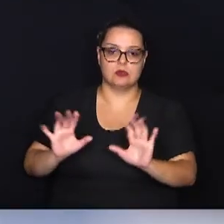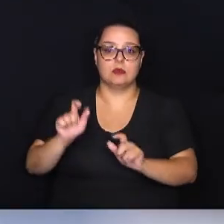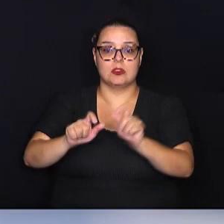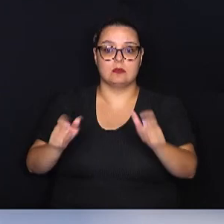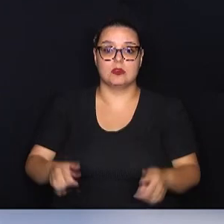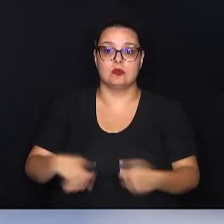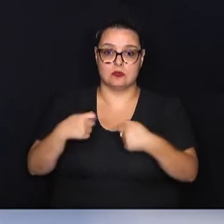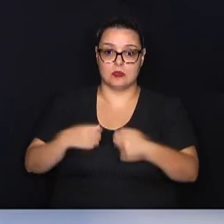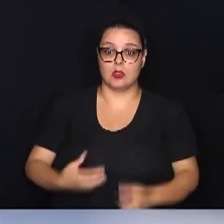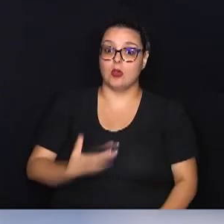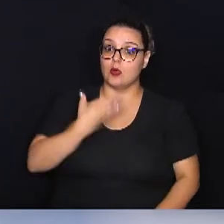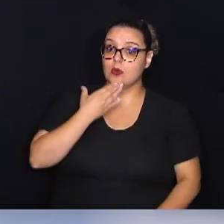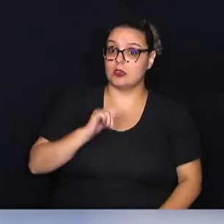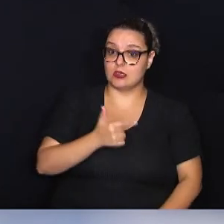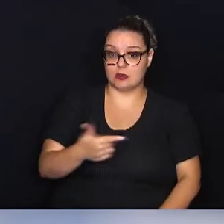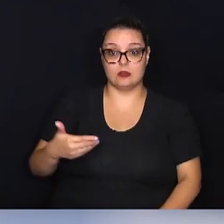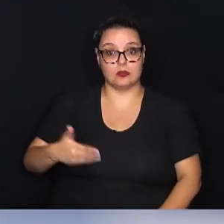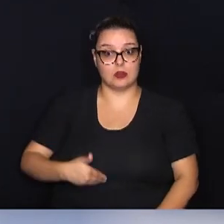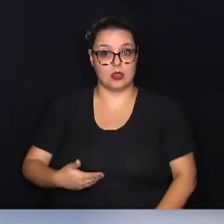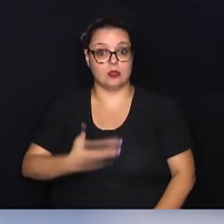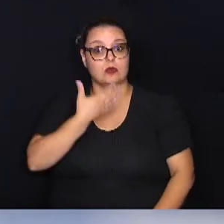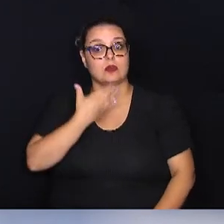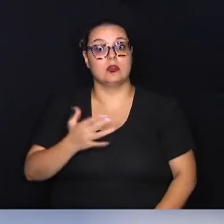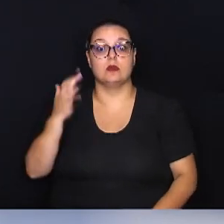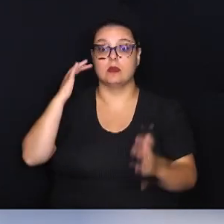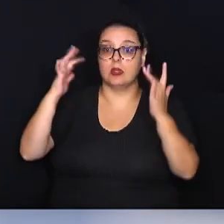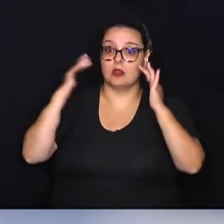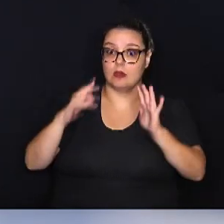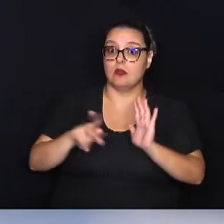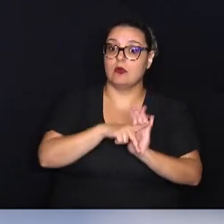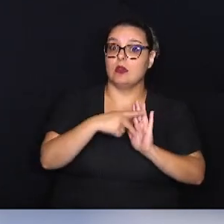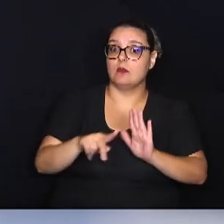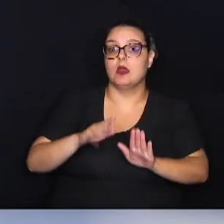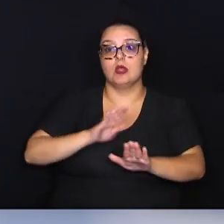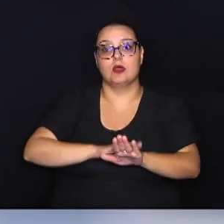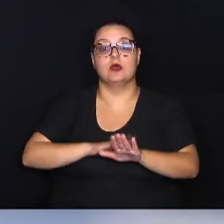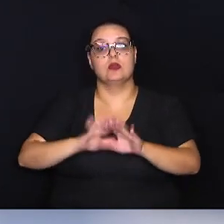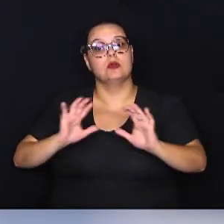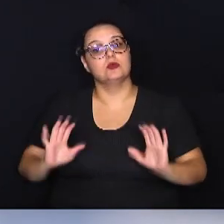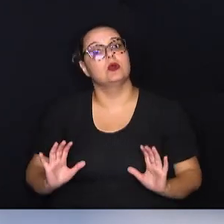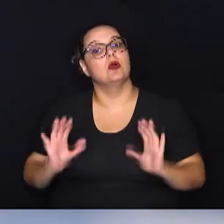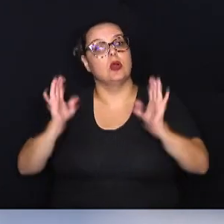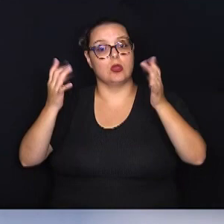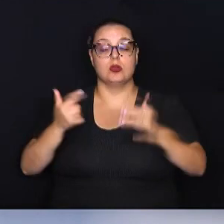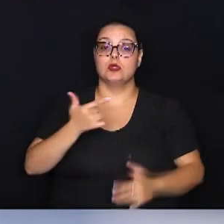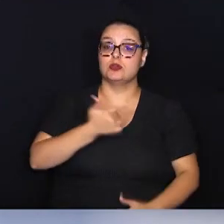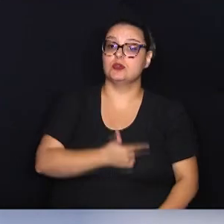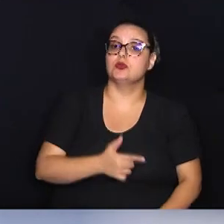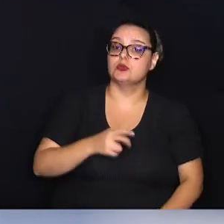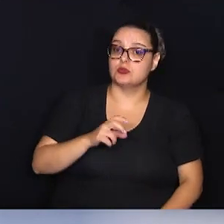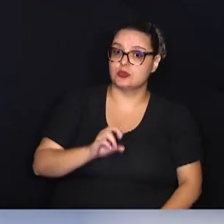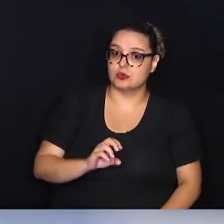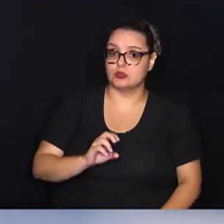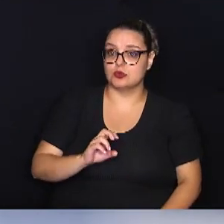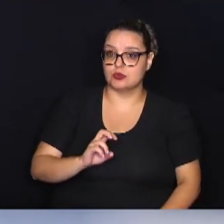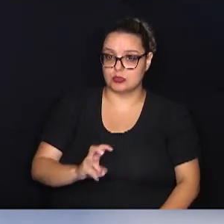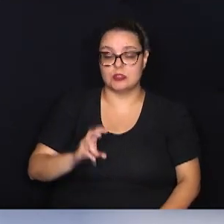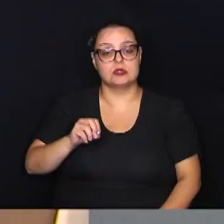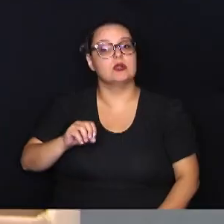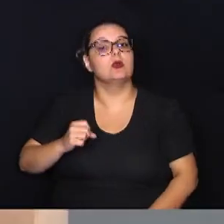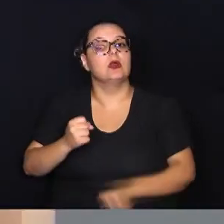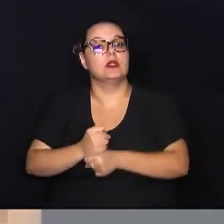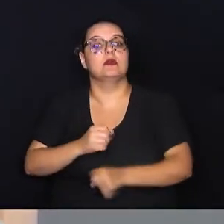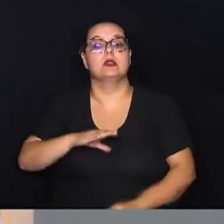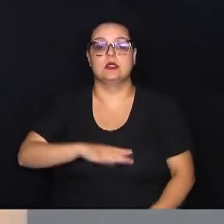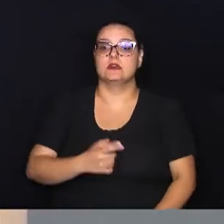Natal Sem Fome e o Natal dos Sonhos fazem parte das ações de comemoração dos 250 anos da cidade de